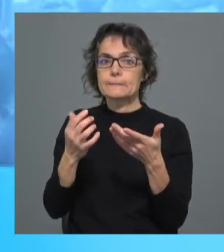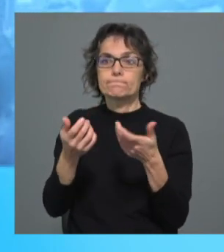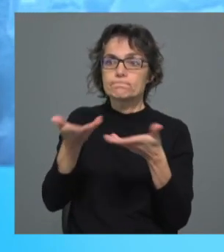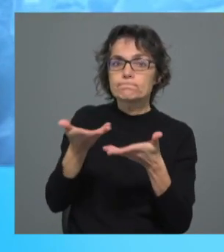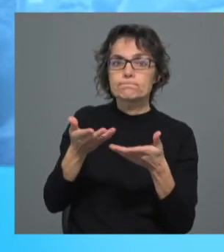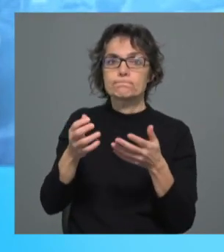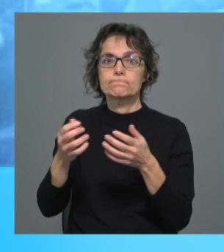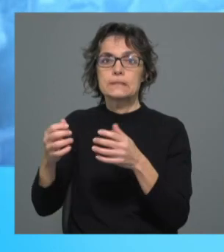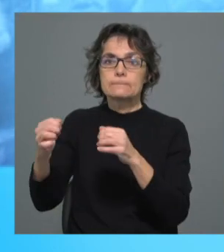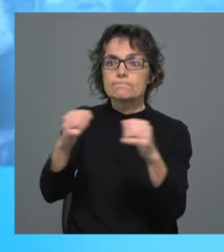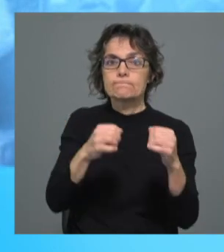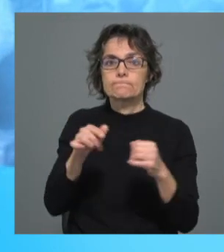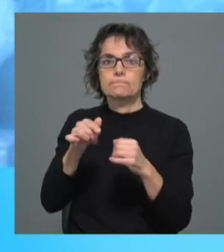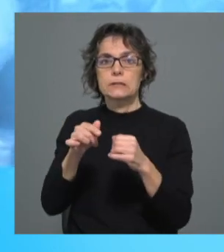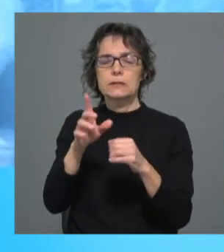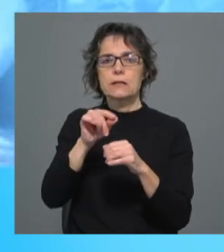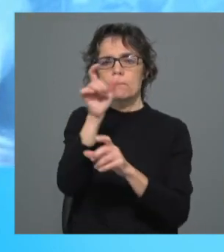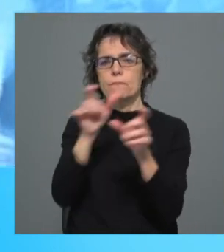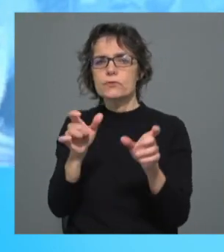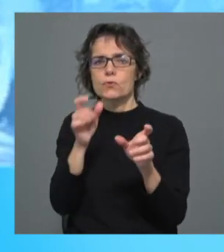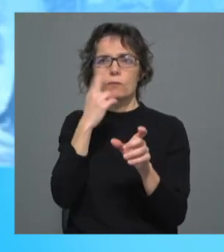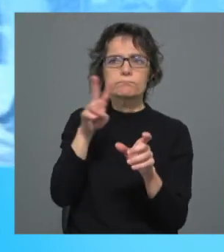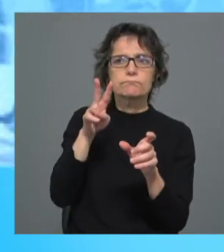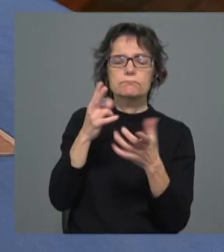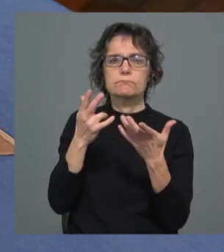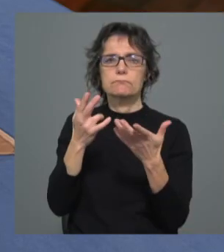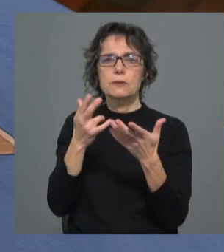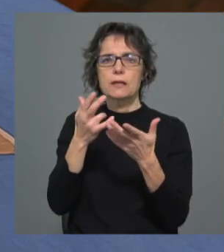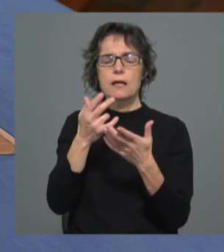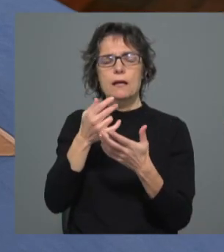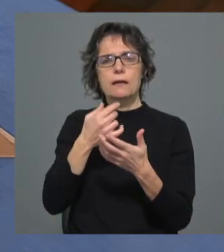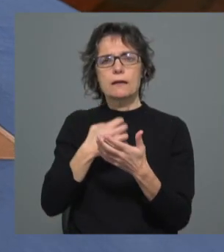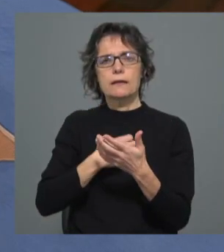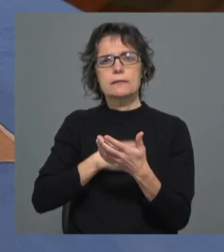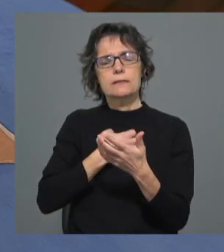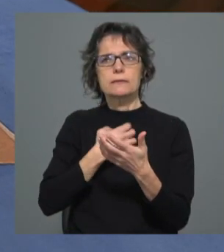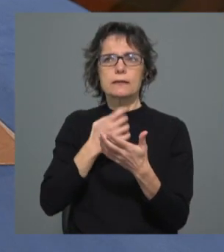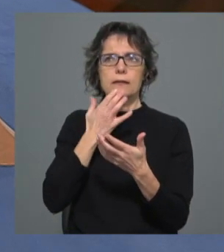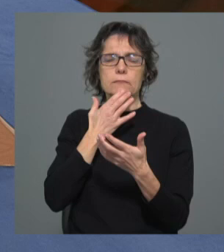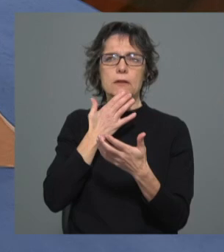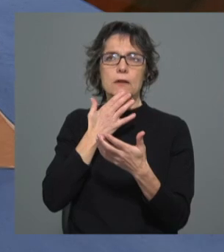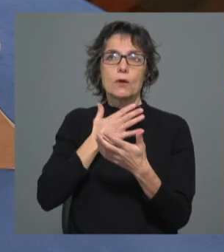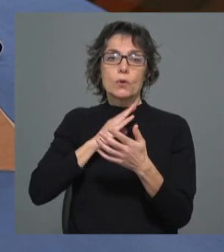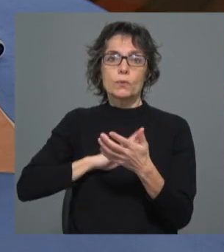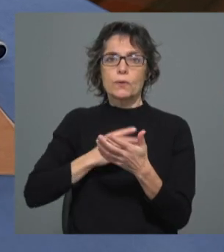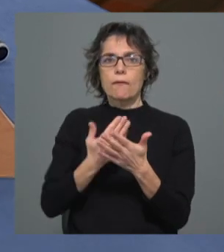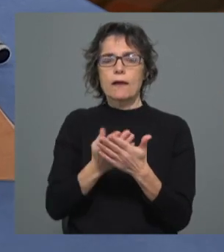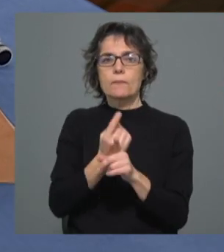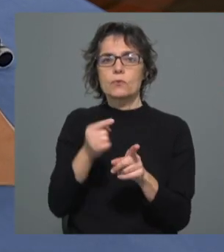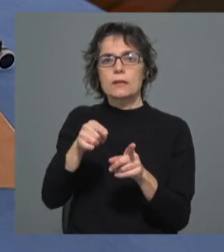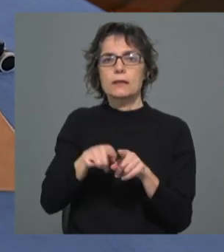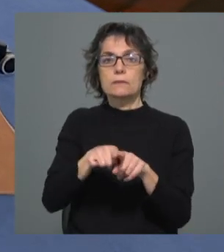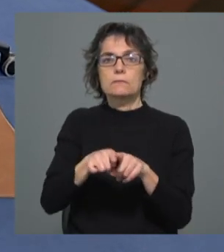comunidade crente. Acaba por ser uma força e um conforto muito significativo, porque não se trata apenas de, em termos de